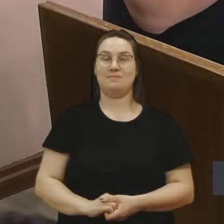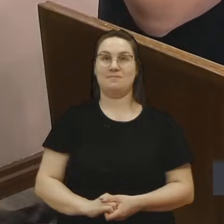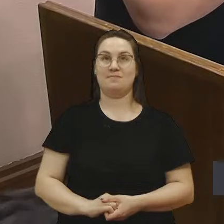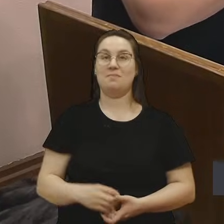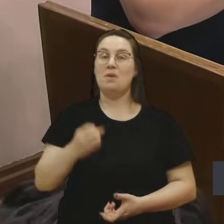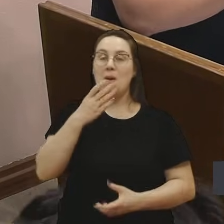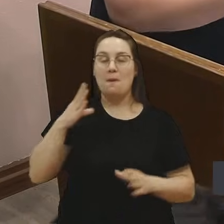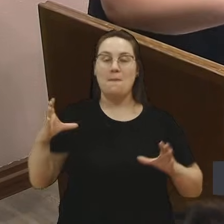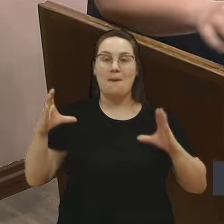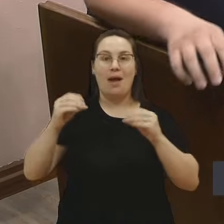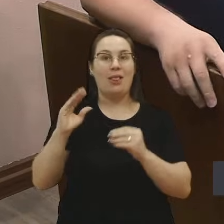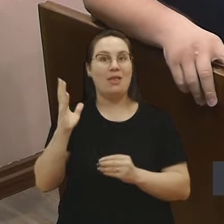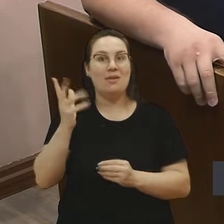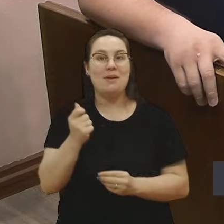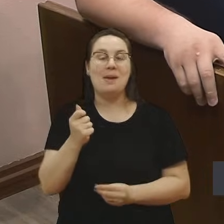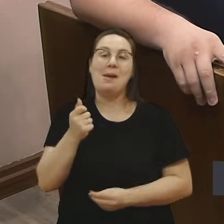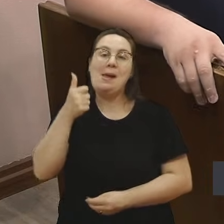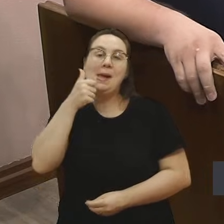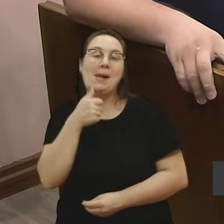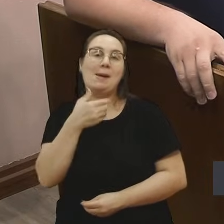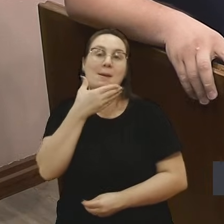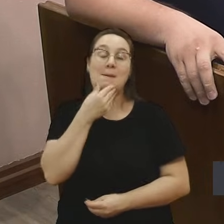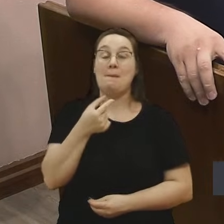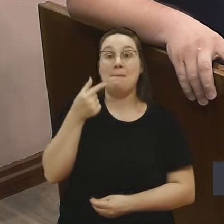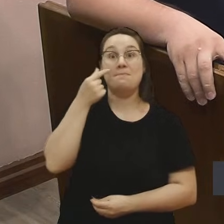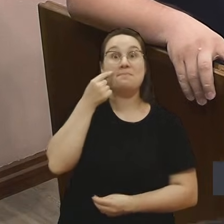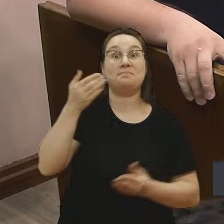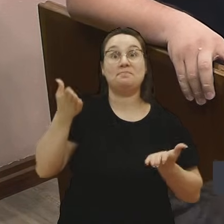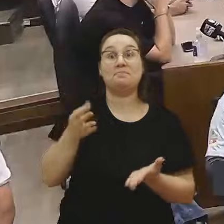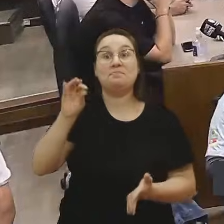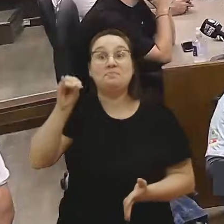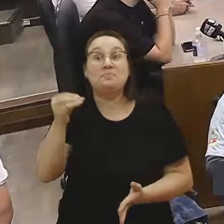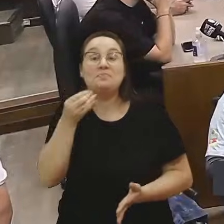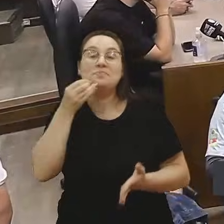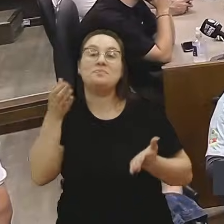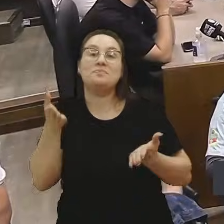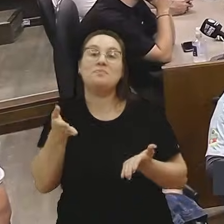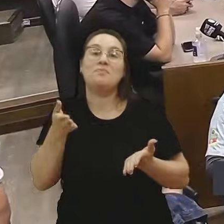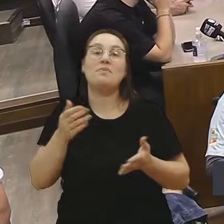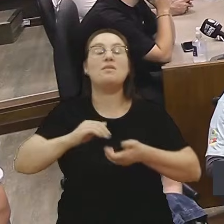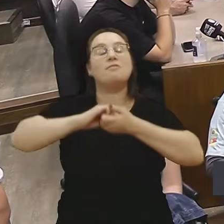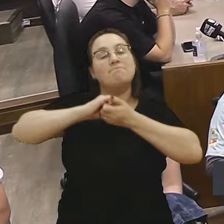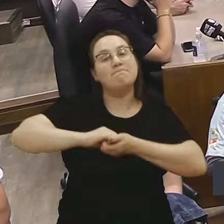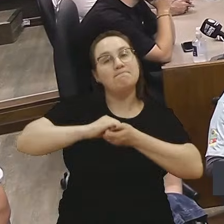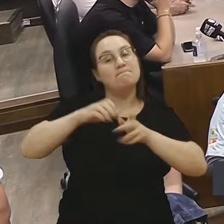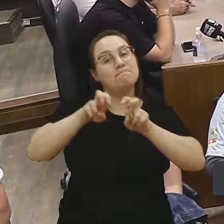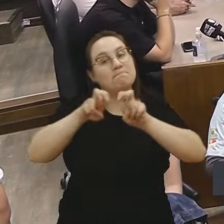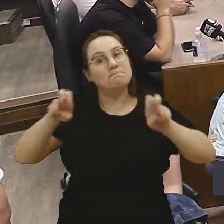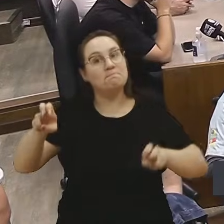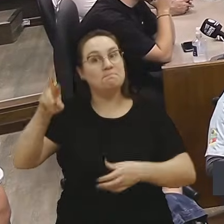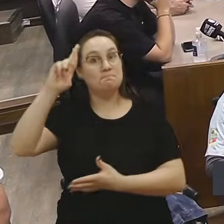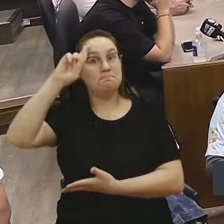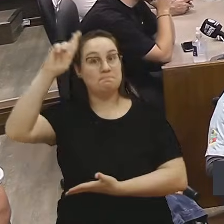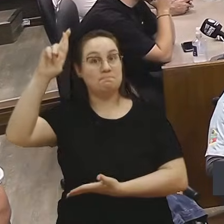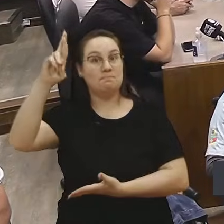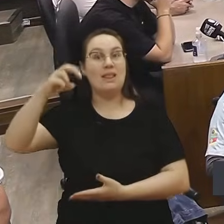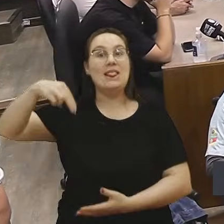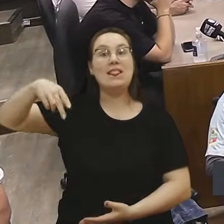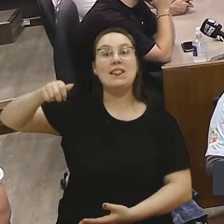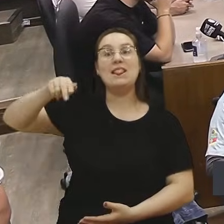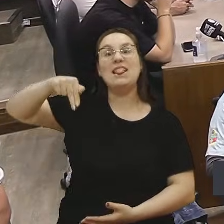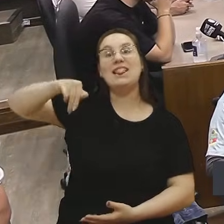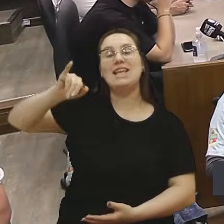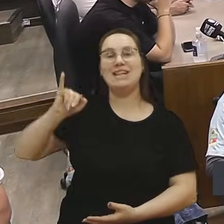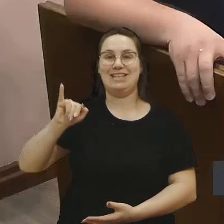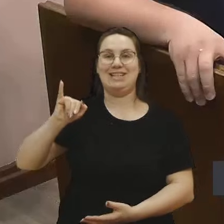Boa noite a todos, senhoras e senhores presentes aqui nessa oportunidade conosco. Começo saudando aqui a nossa mesa, na pessoa da Nani, vou chamar